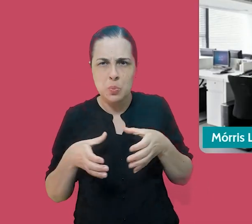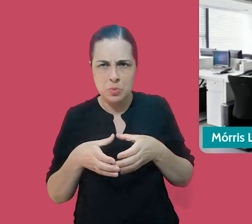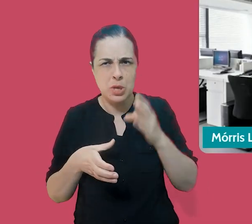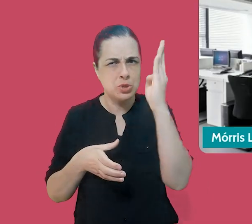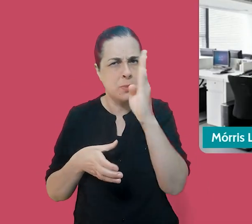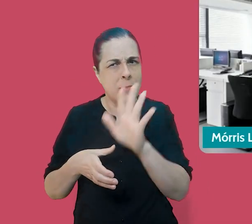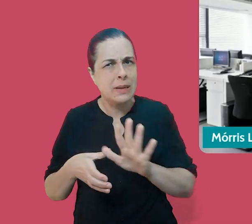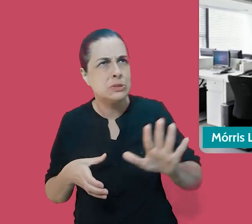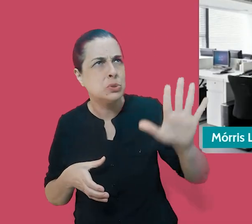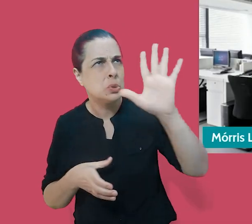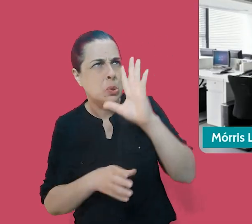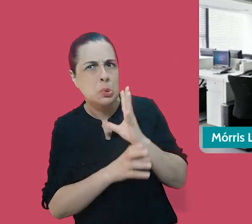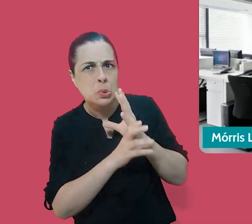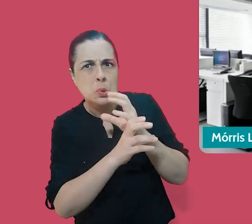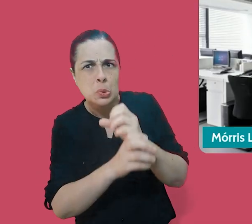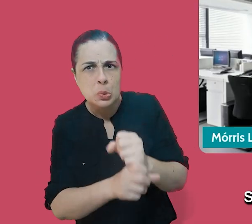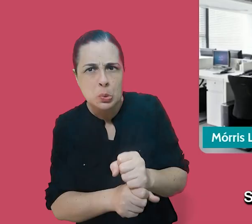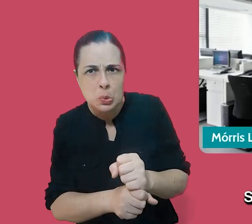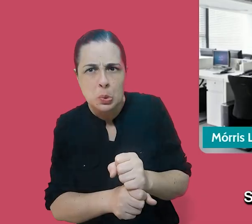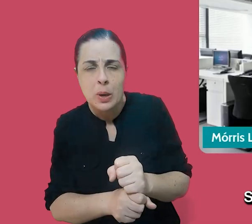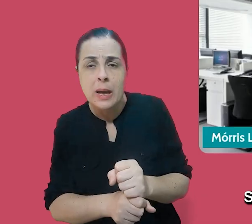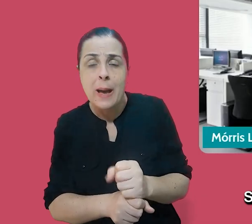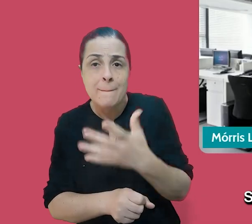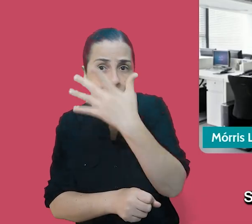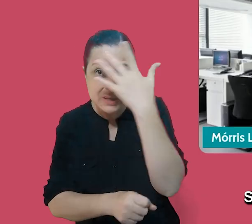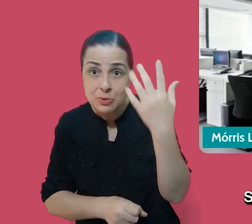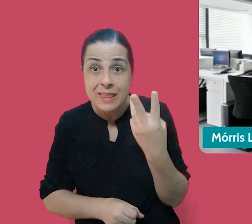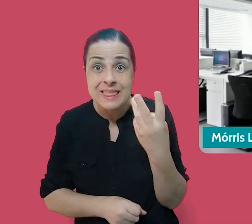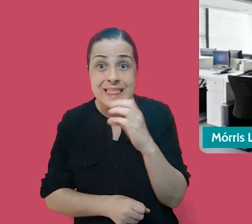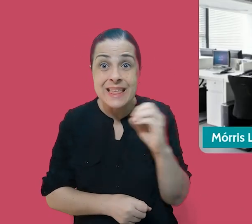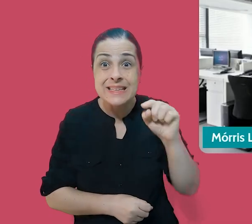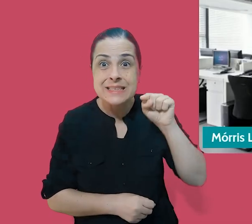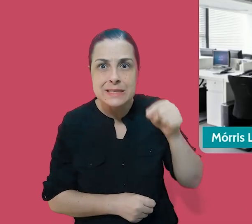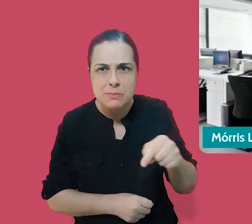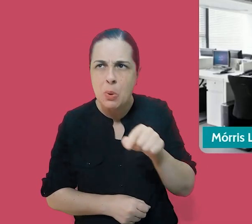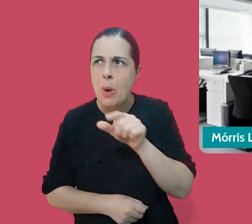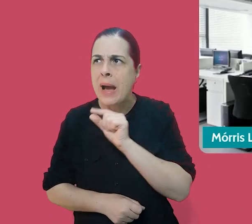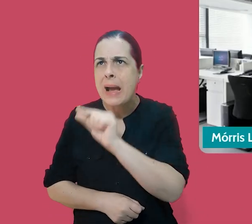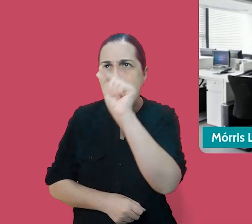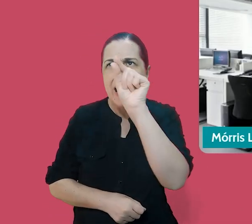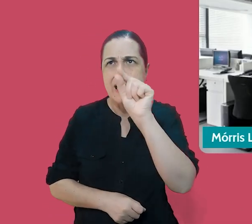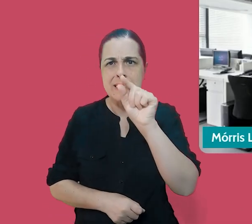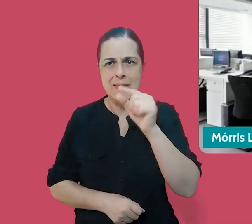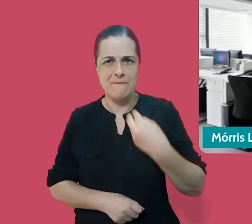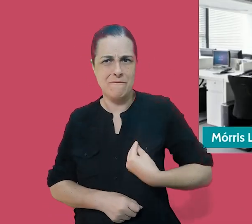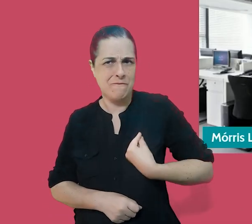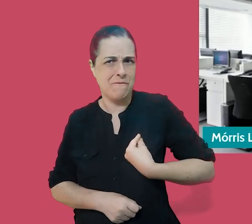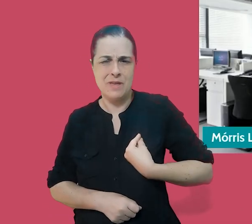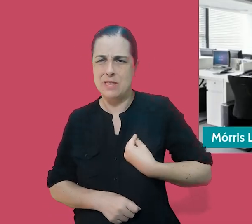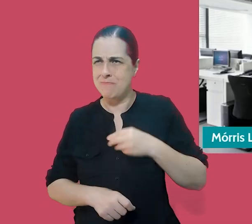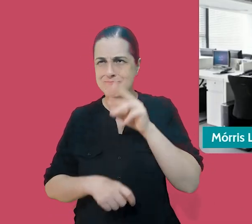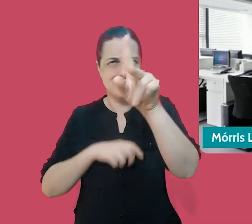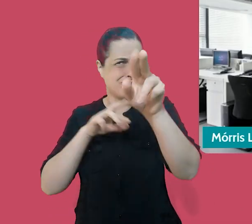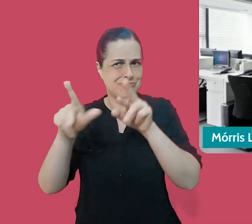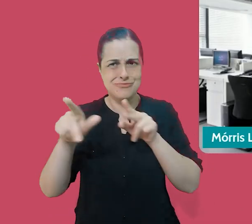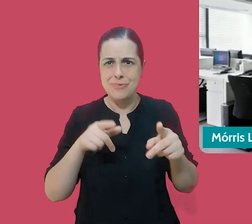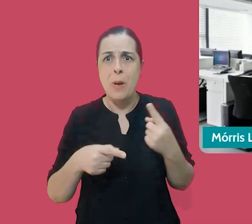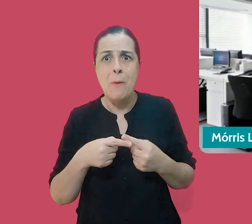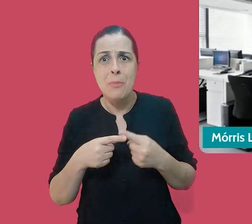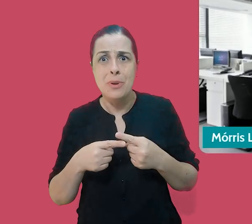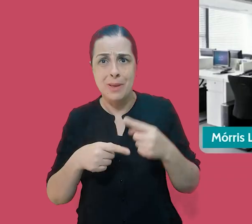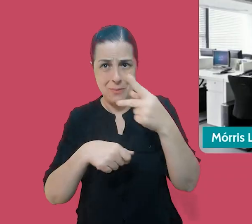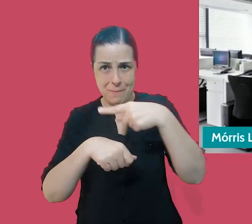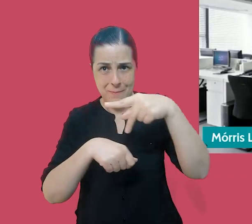inteiro, 300 mil pessoas, são muitas realidades, né? Então, assim, além da gente ter um país muito diverso,